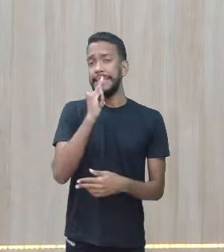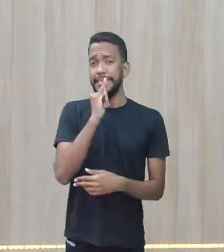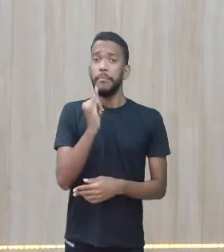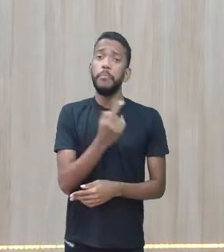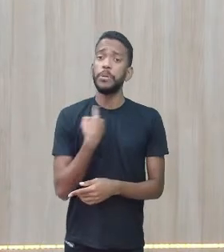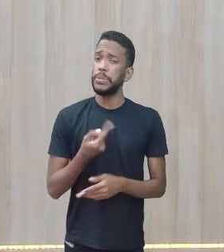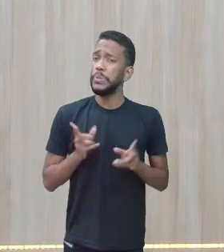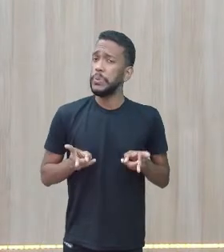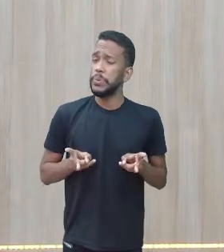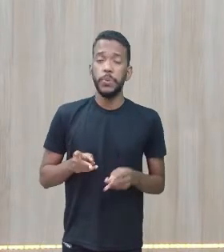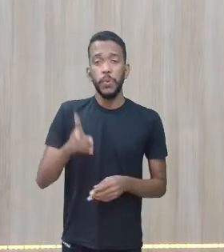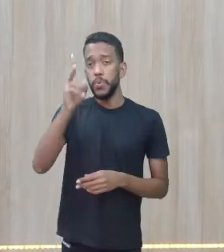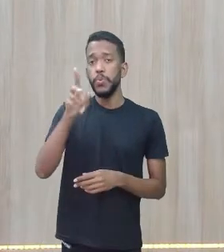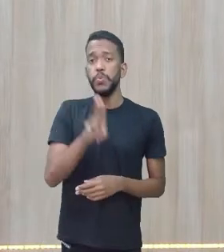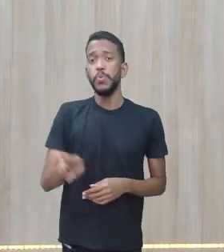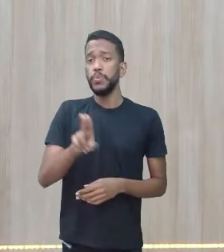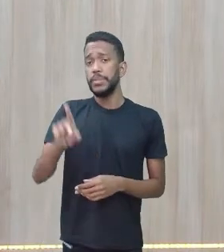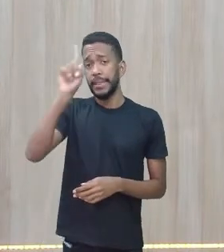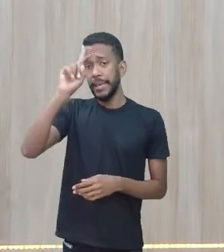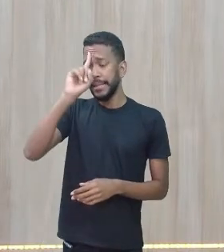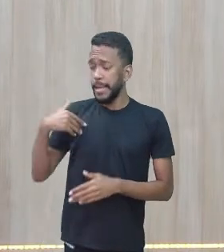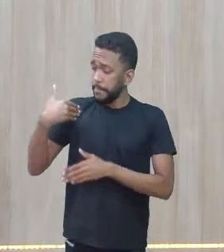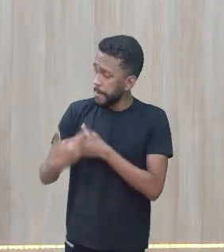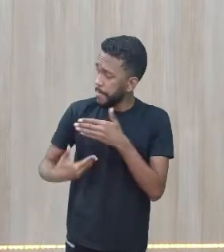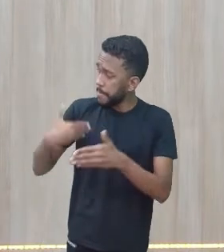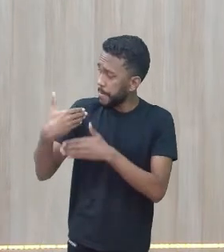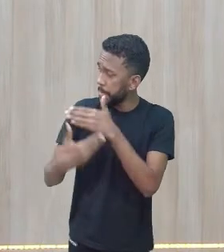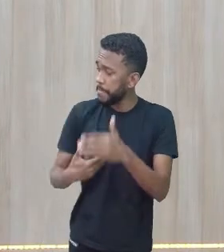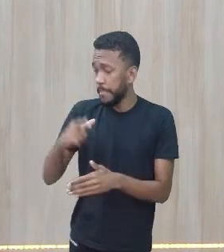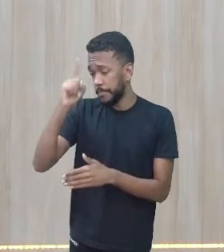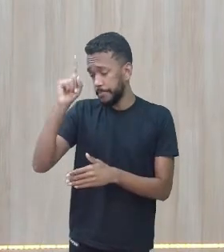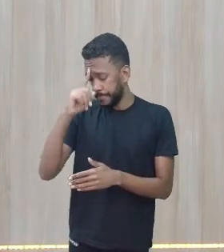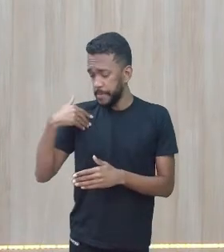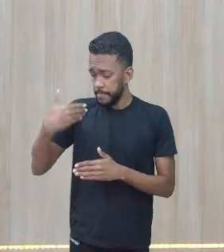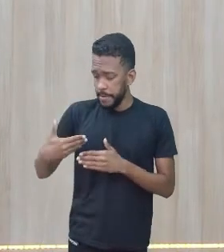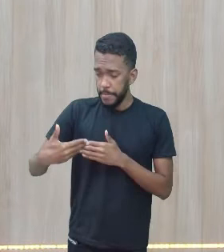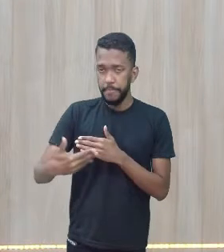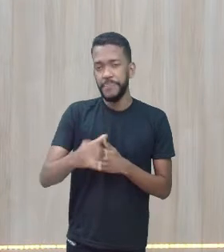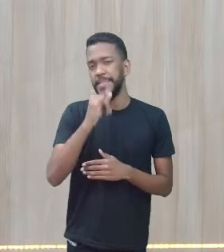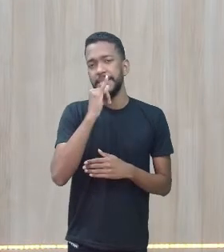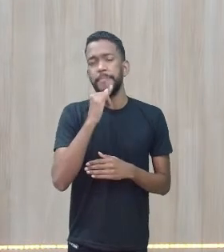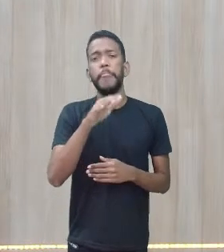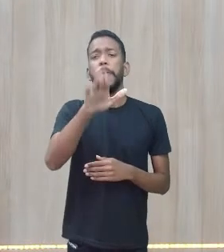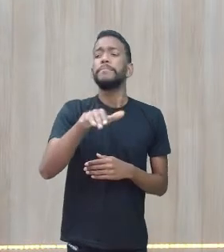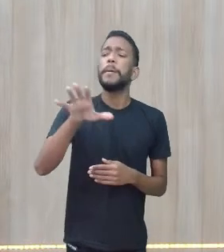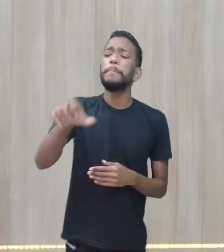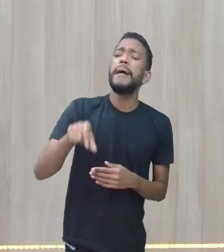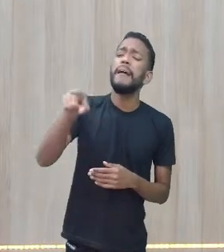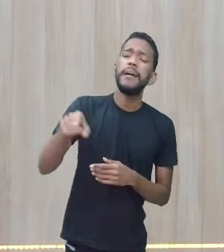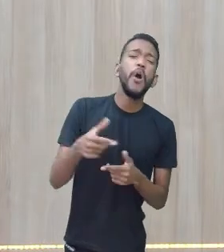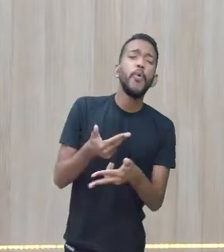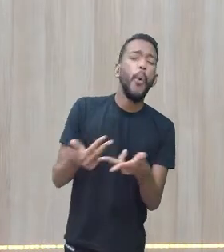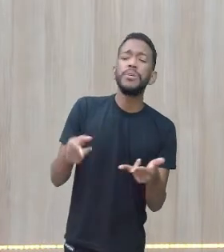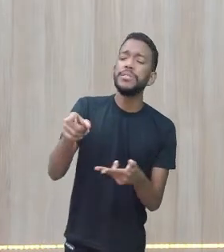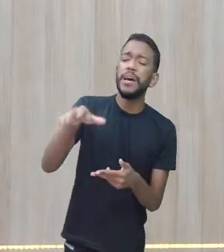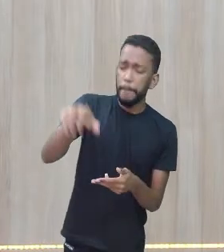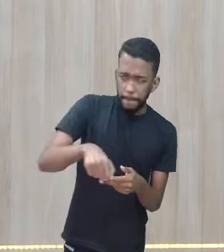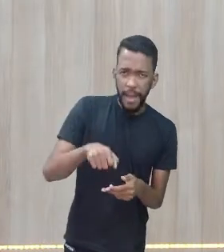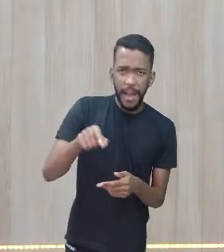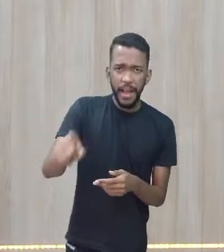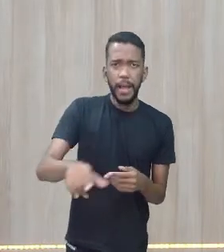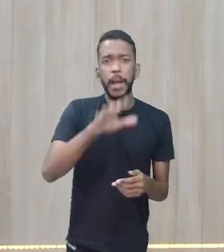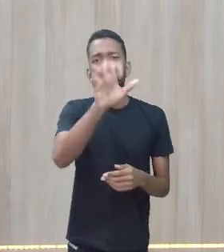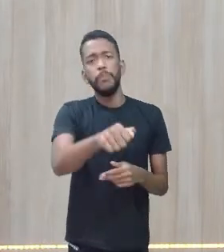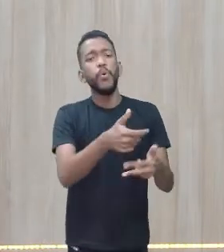não é? Usando nossa linguagem do cotidiano, dizemos assim: ei, pega essa coisa aí para mim, busca